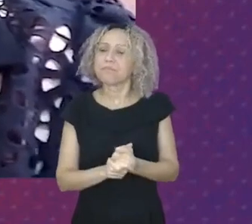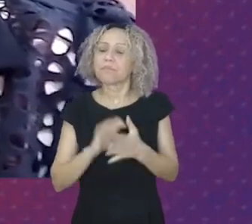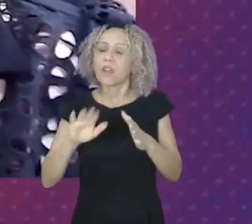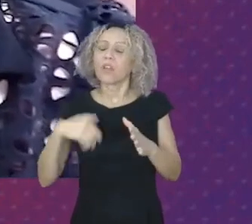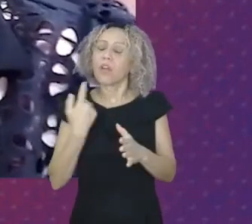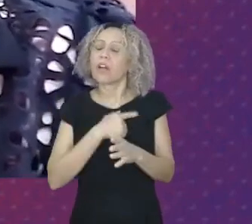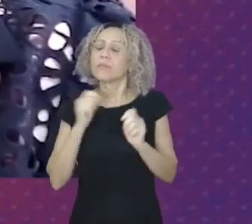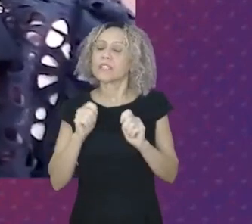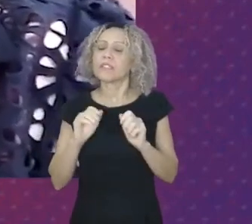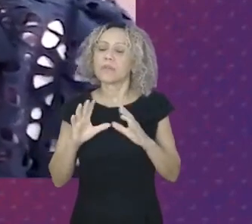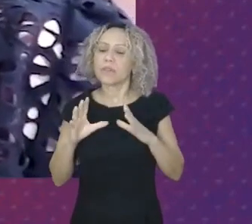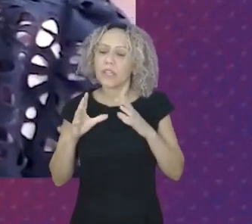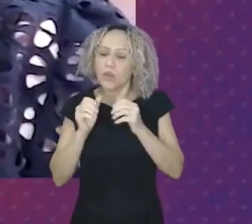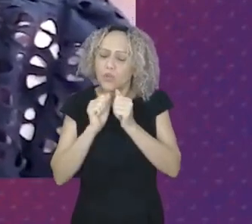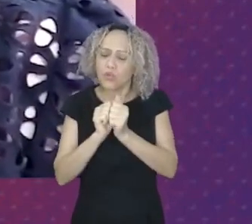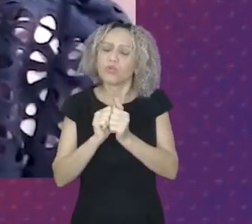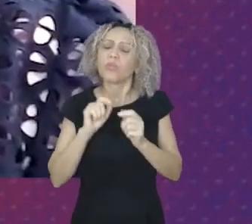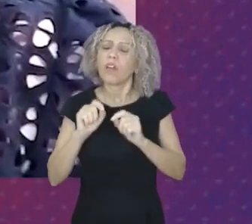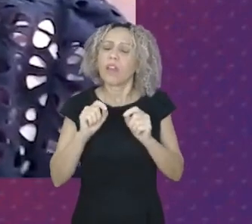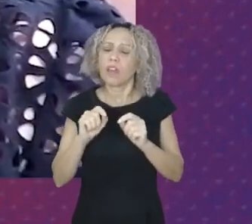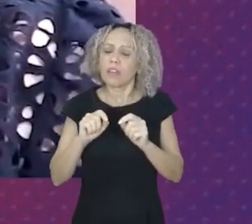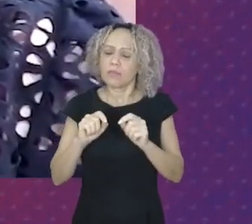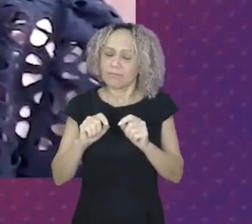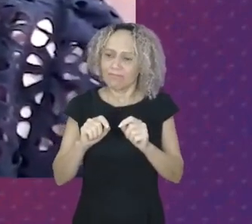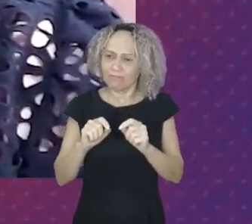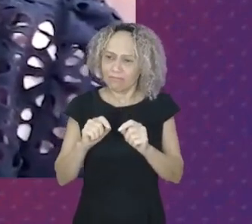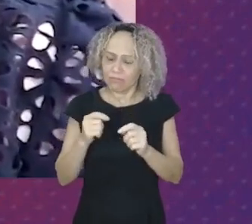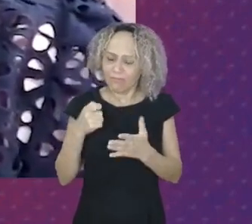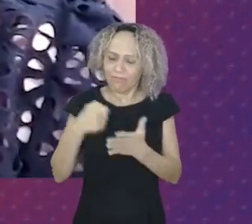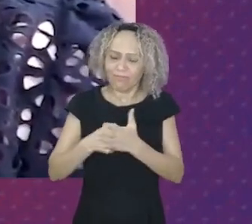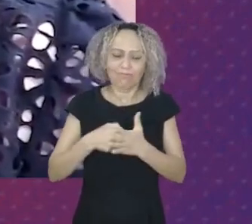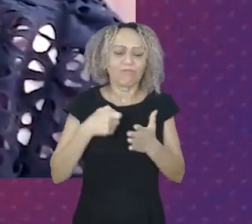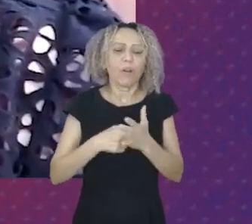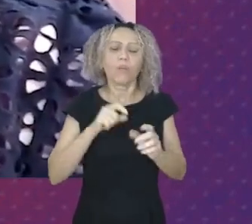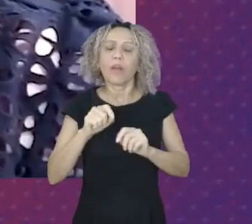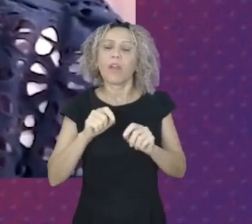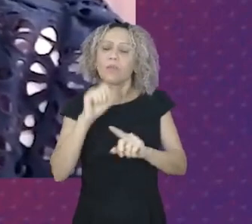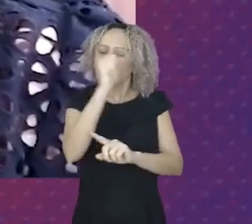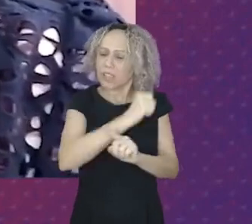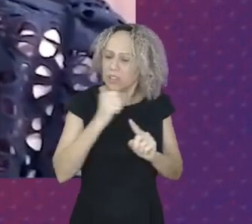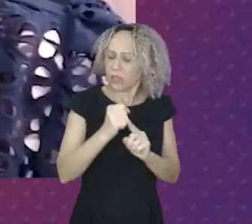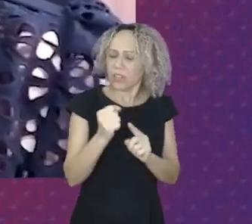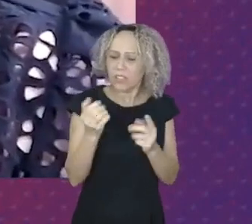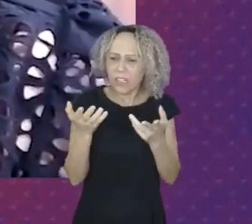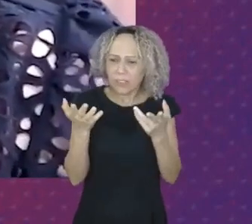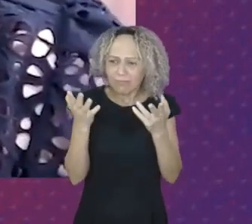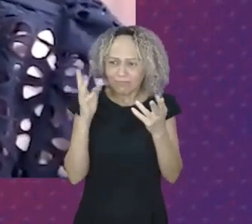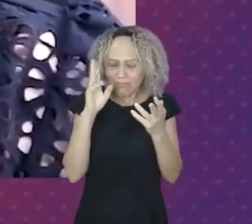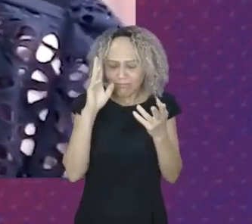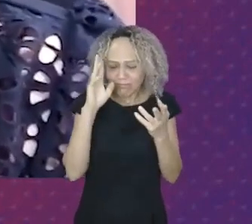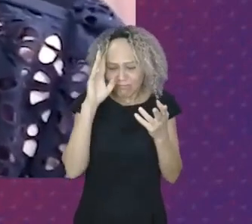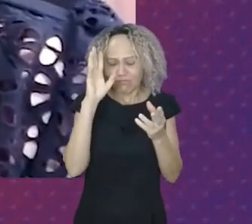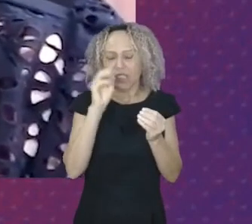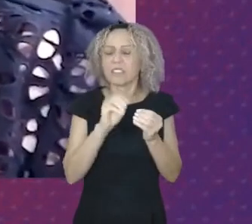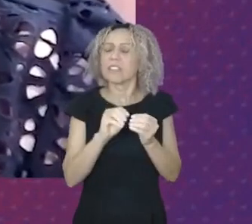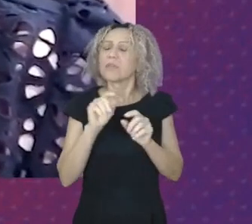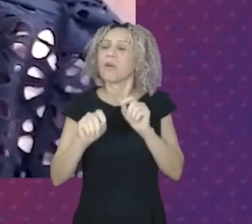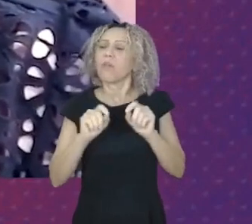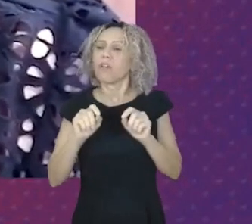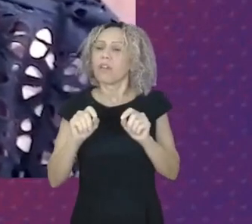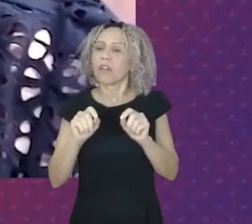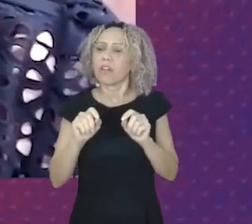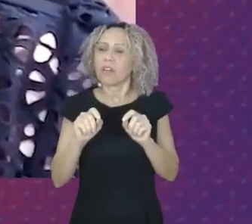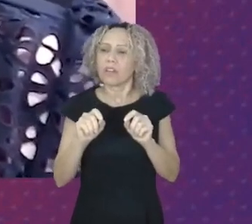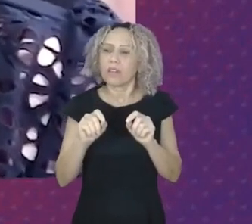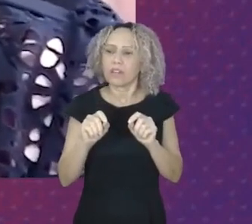para causar na sociedade essa movimentação necessária, o trabalho de mobilização, para